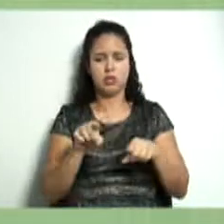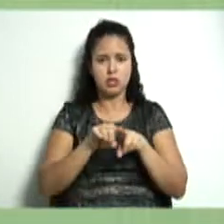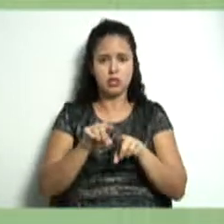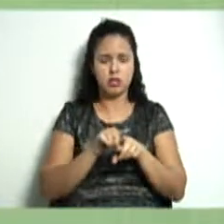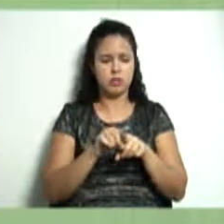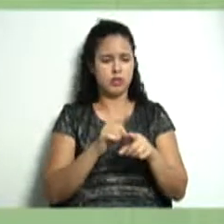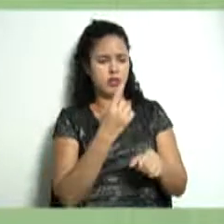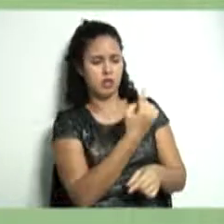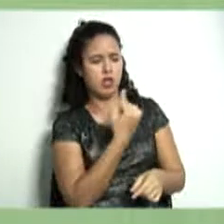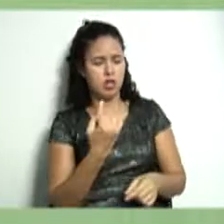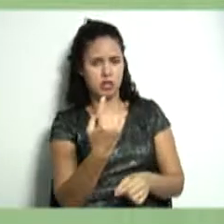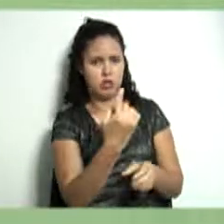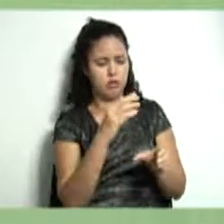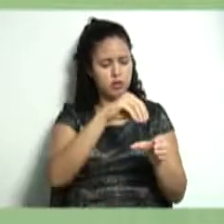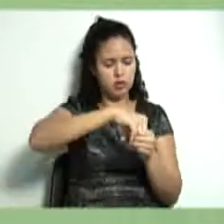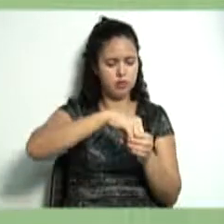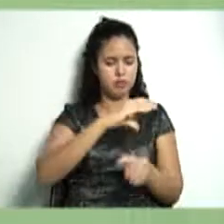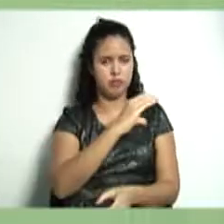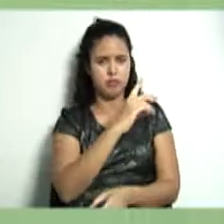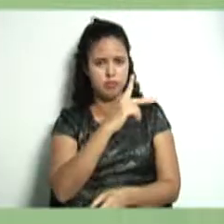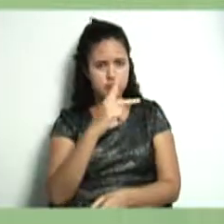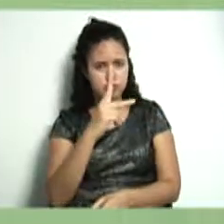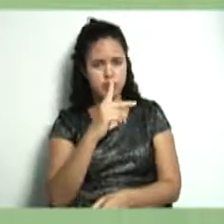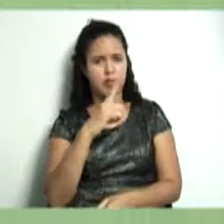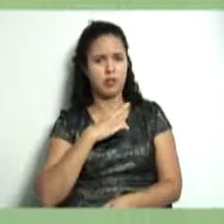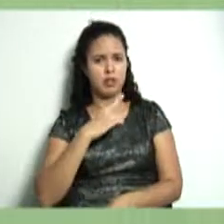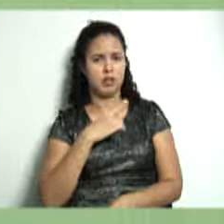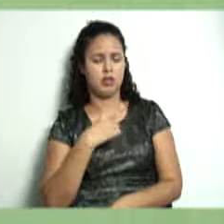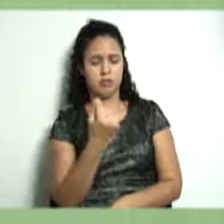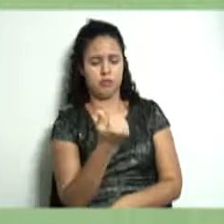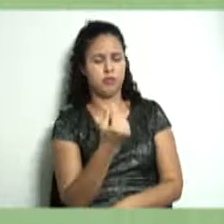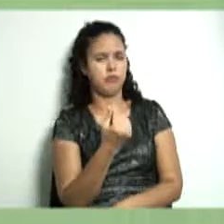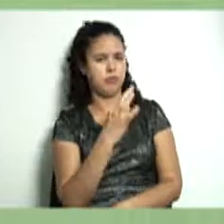demais associados, cooperados, eu tenho